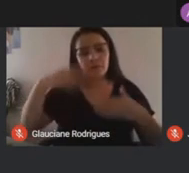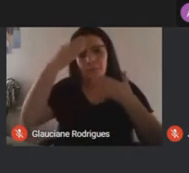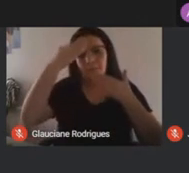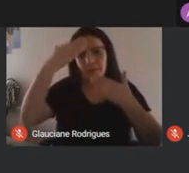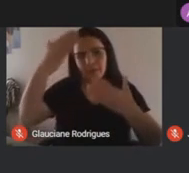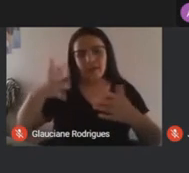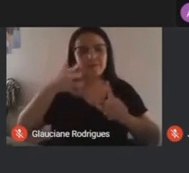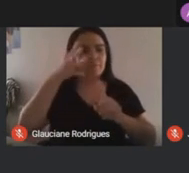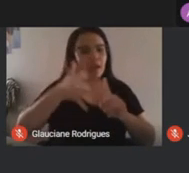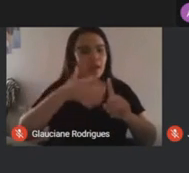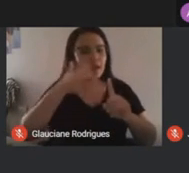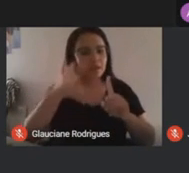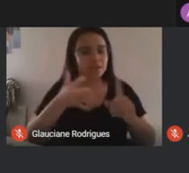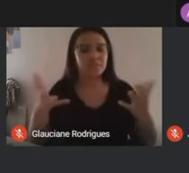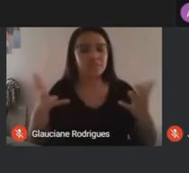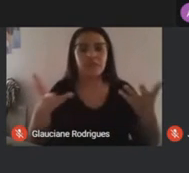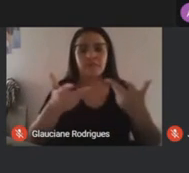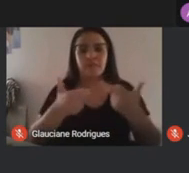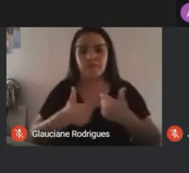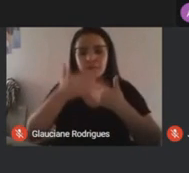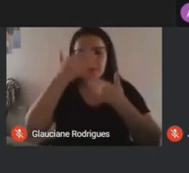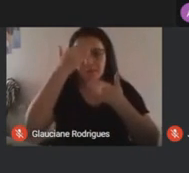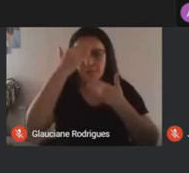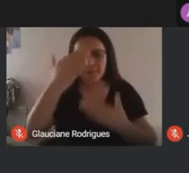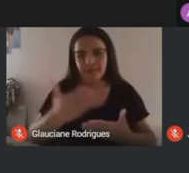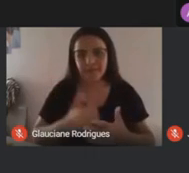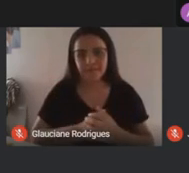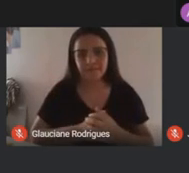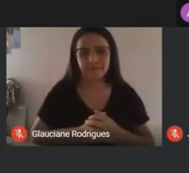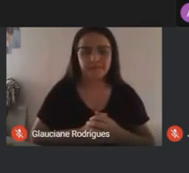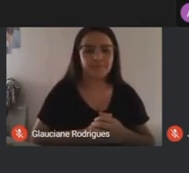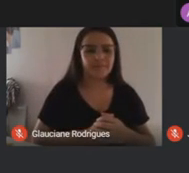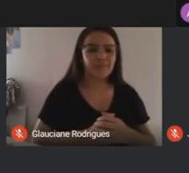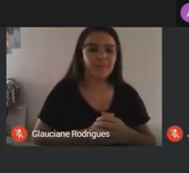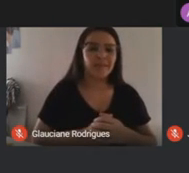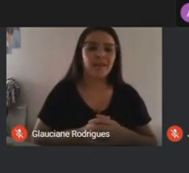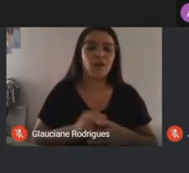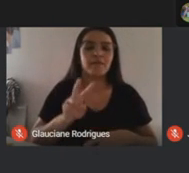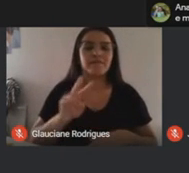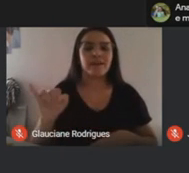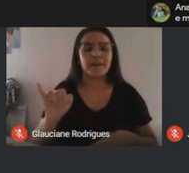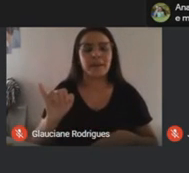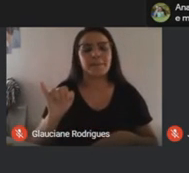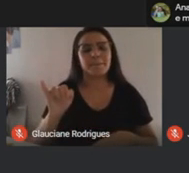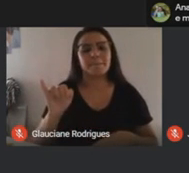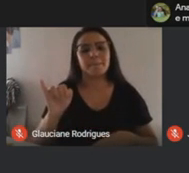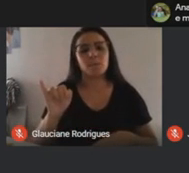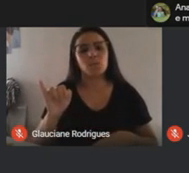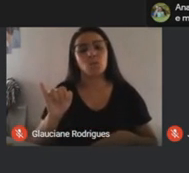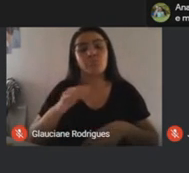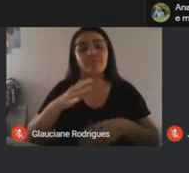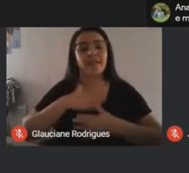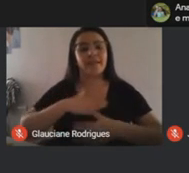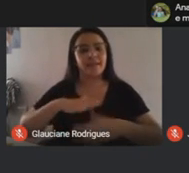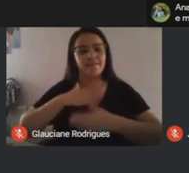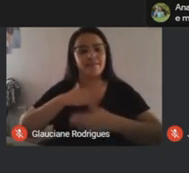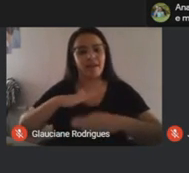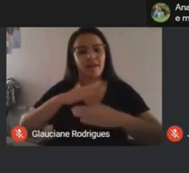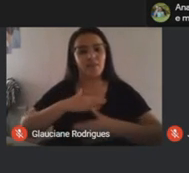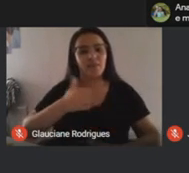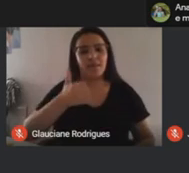palestra. Muito obrigada. E a gente vai dar sequência, eu acho que a gente vai fazer um intervalo de 10